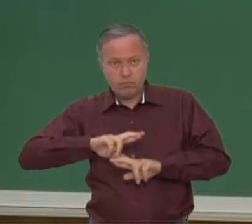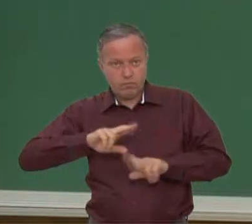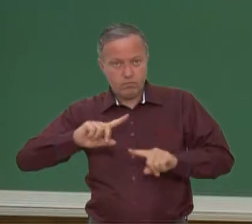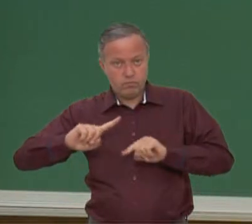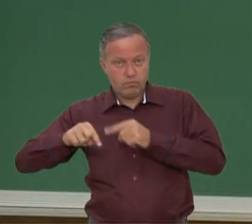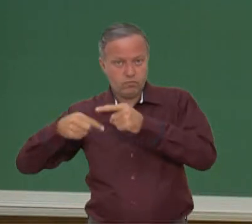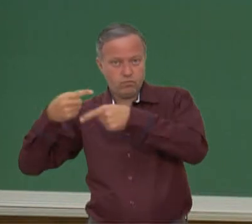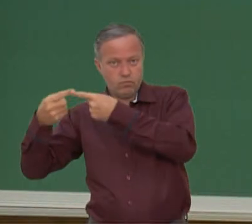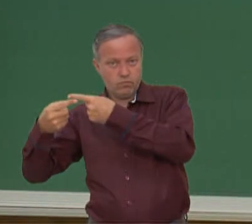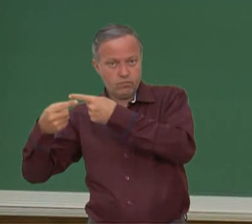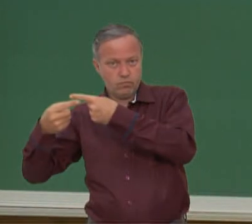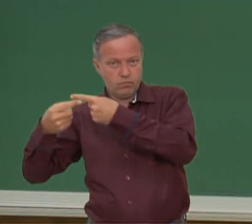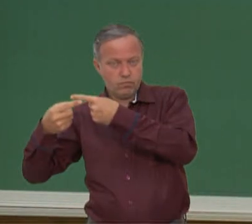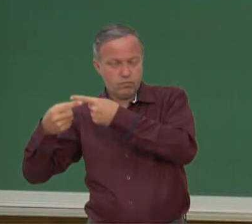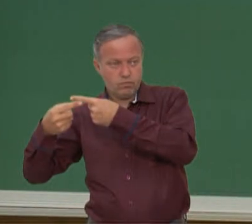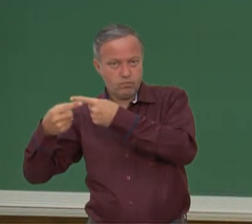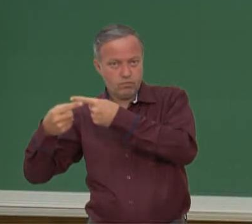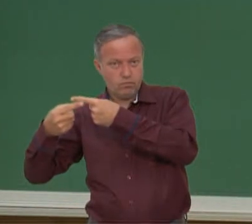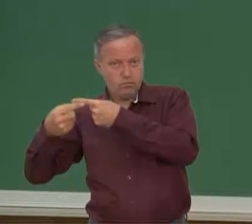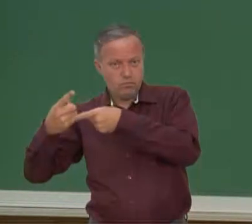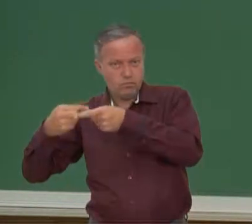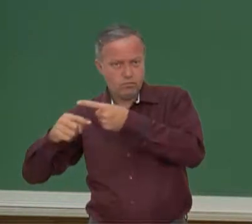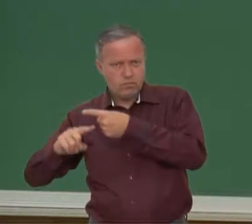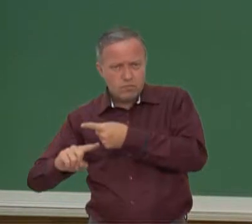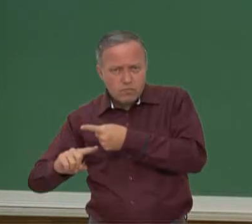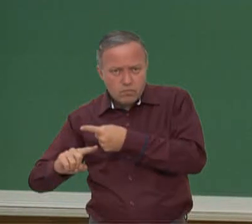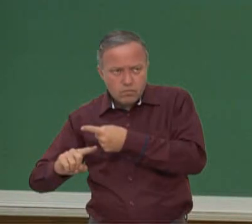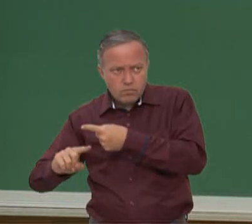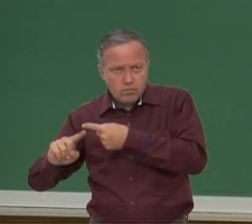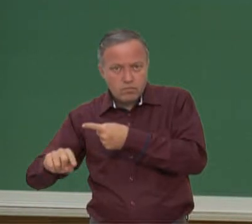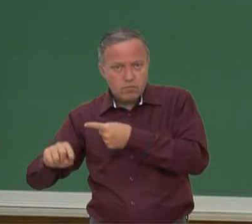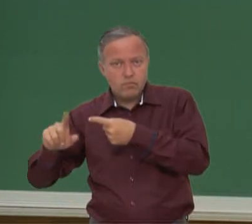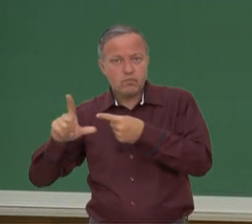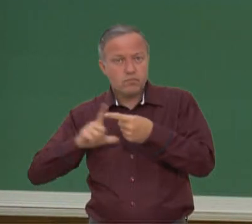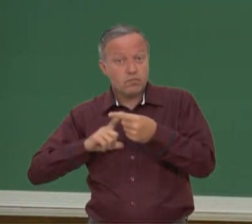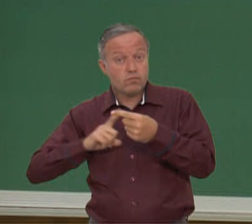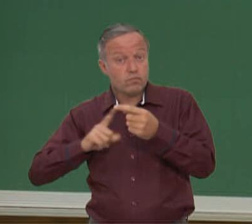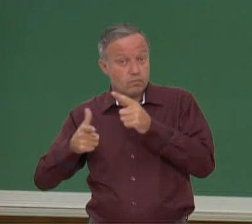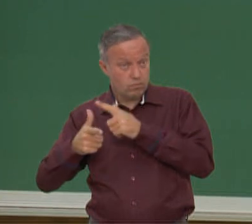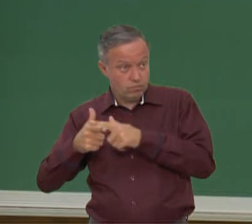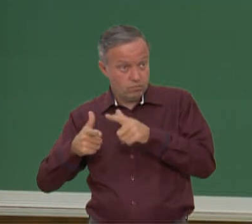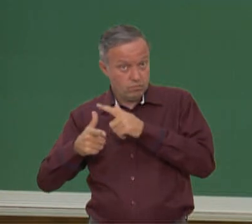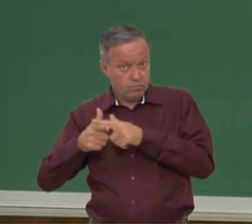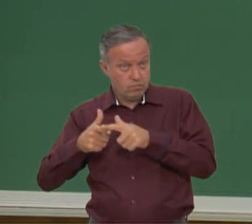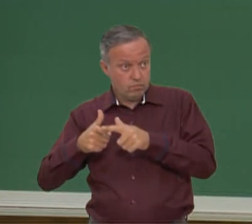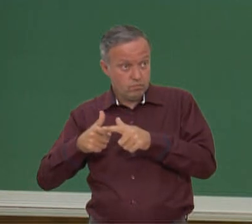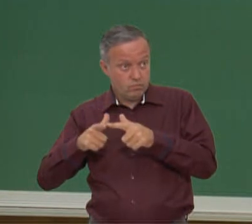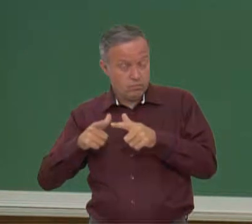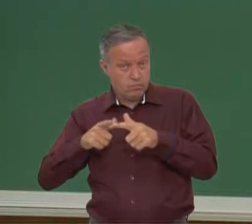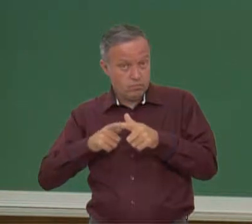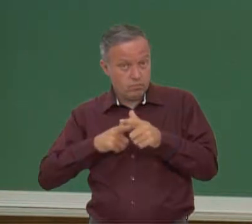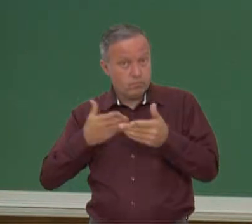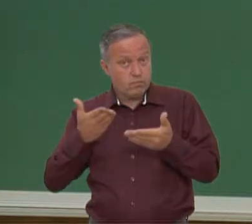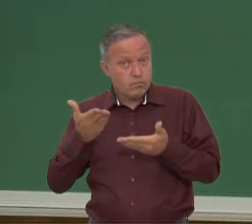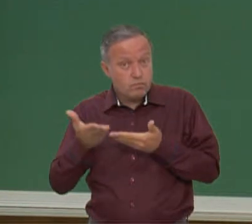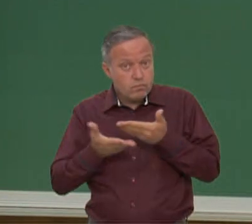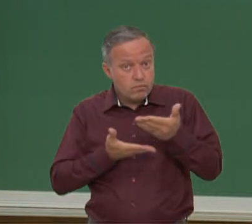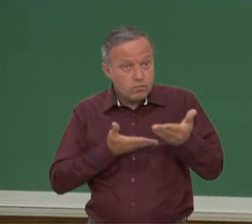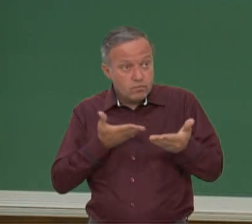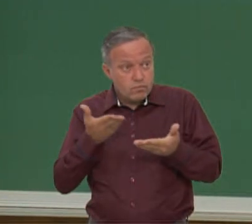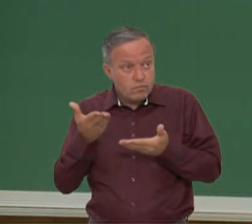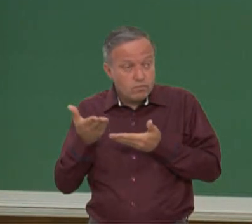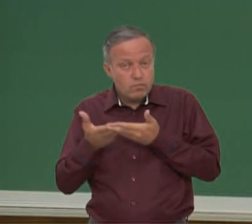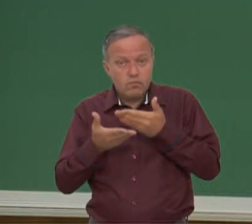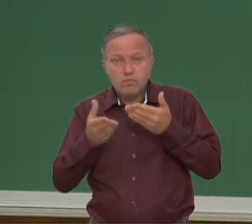que outros, o que acaba aí é prejudicando. Às vezes os países têm, alguns países têm que fazer concessões na quais